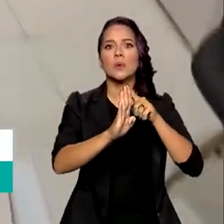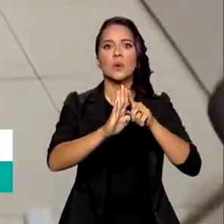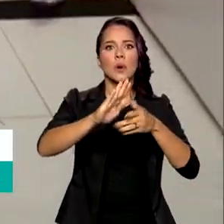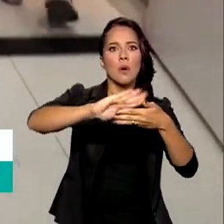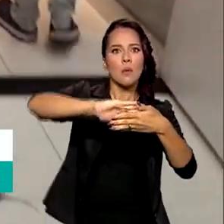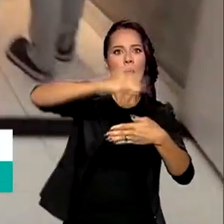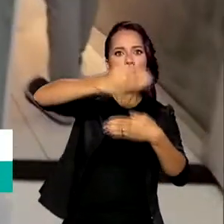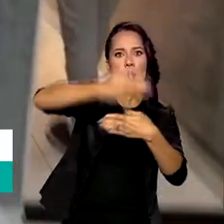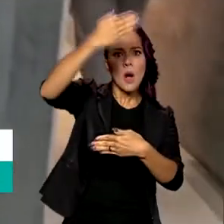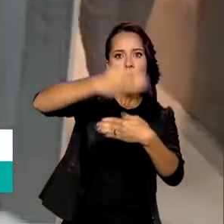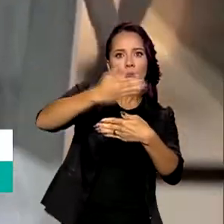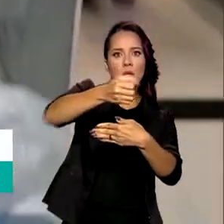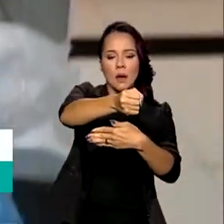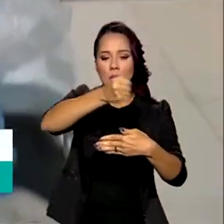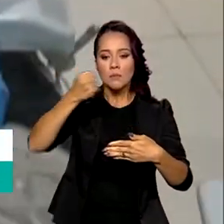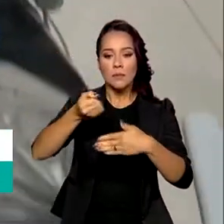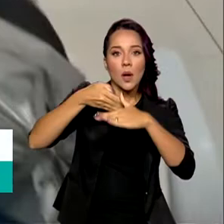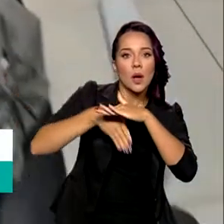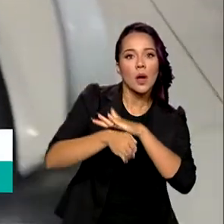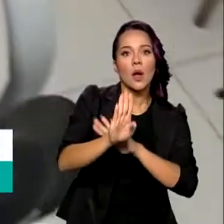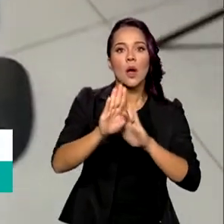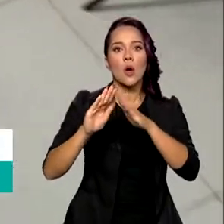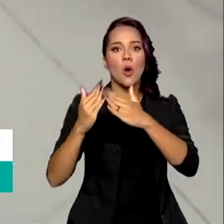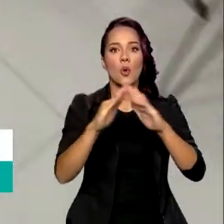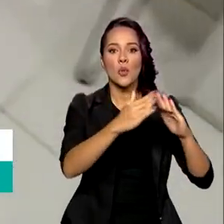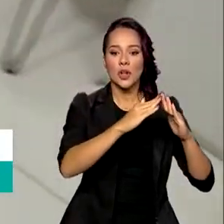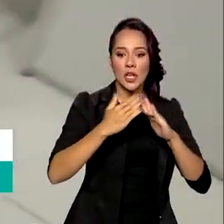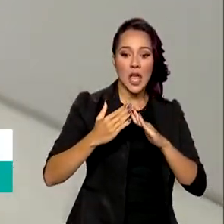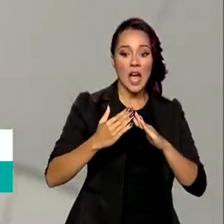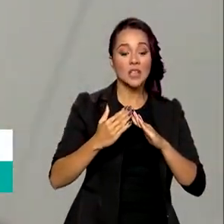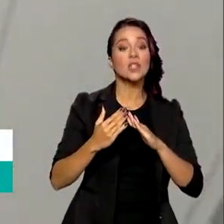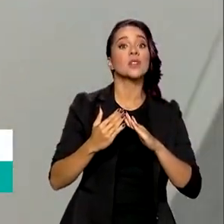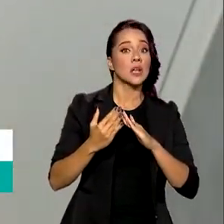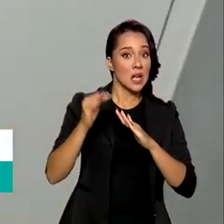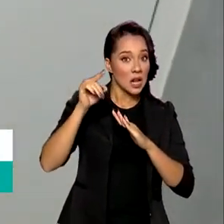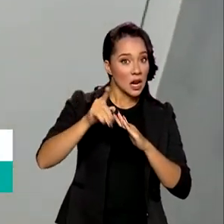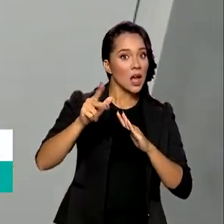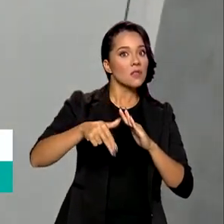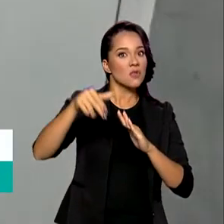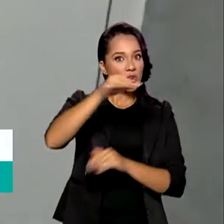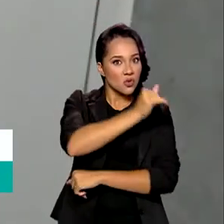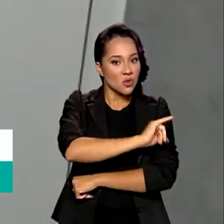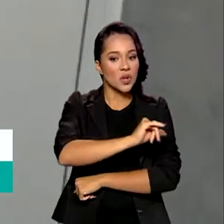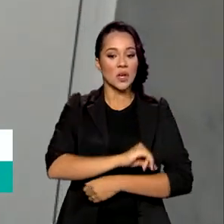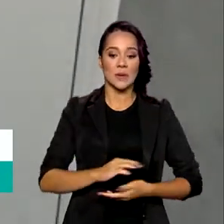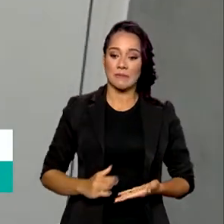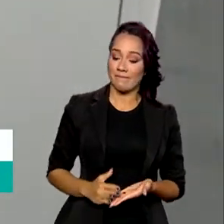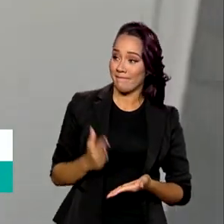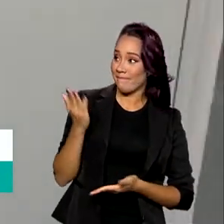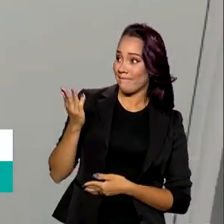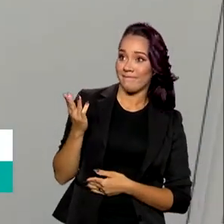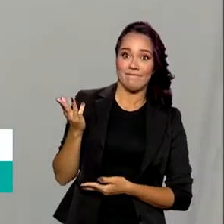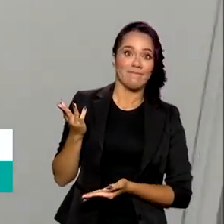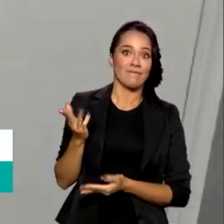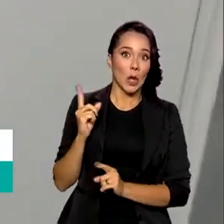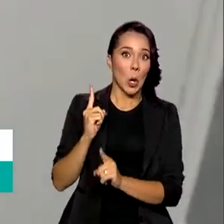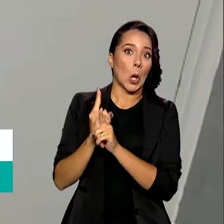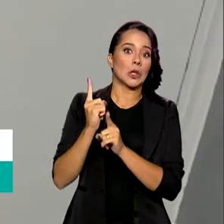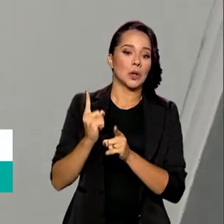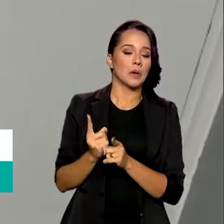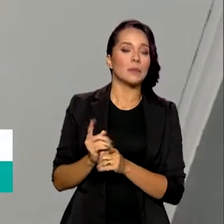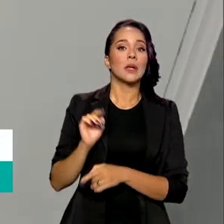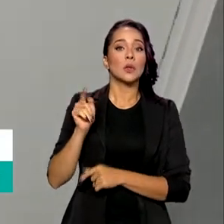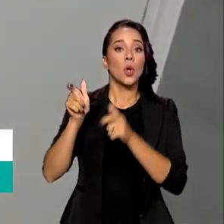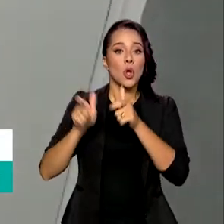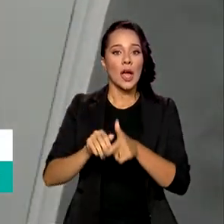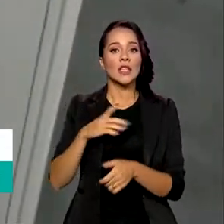porta de alumínio que dava acesso à comunidade para-pedro isso aconteceu em Irajá na Zona Norte do Rio então de Nárnia aí não tem nada inclusive